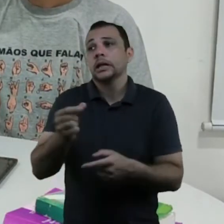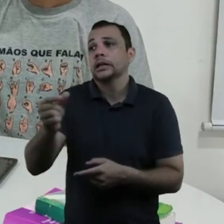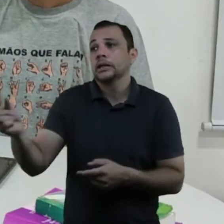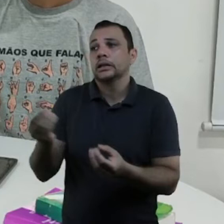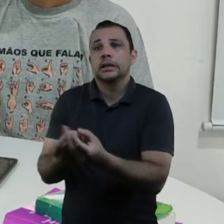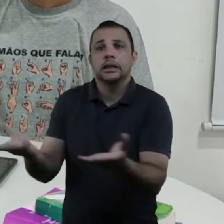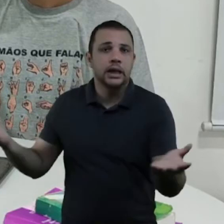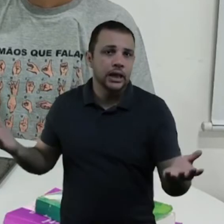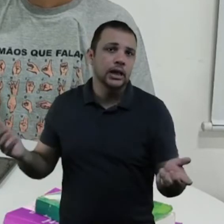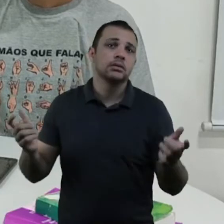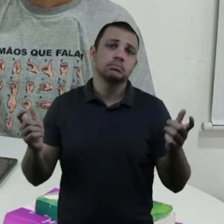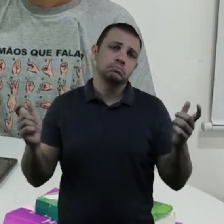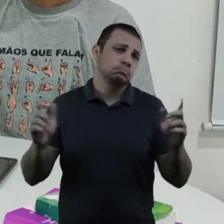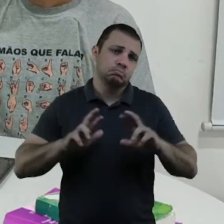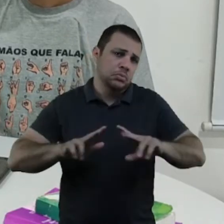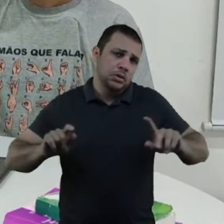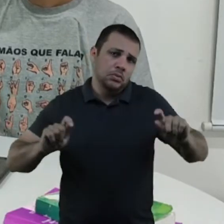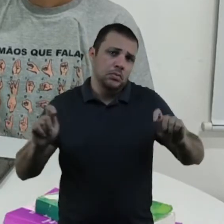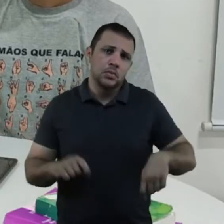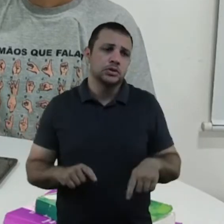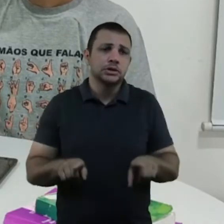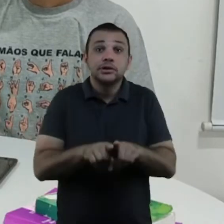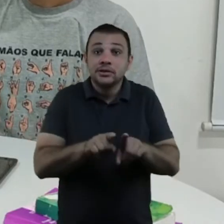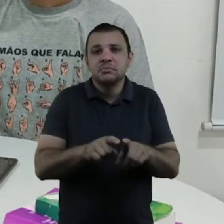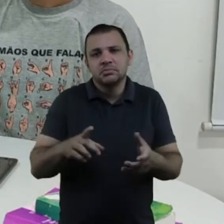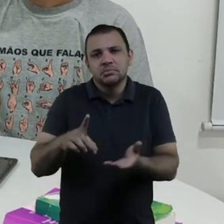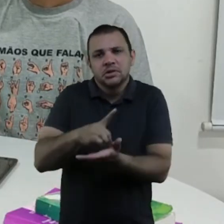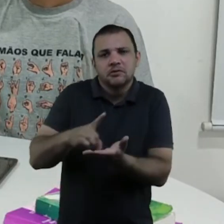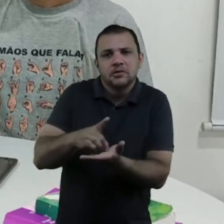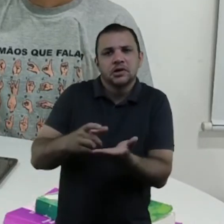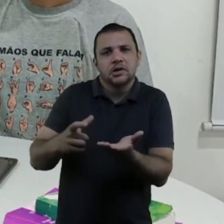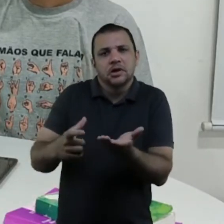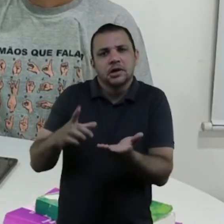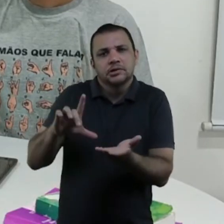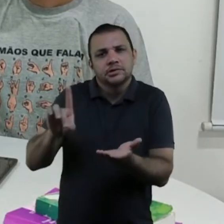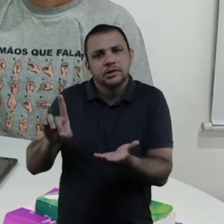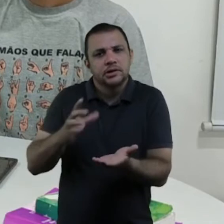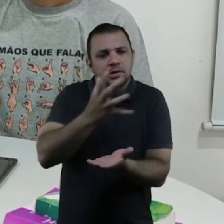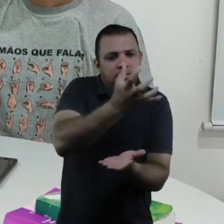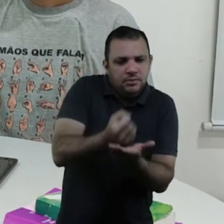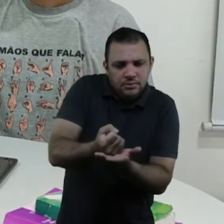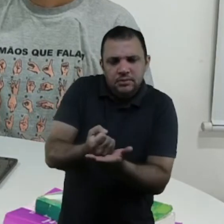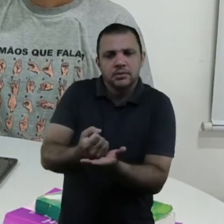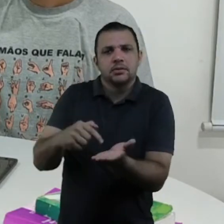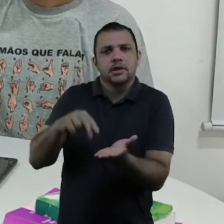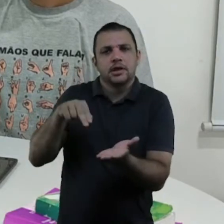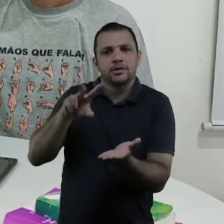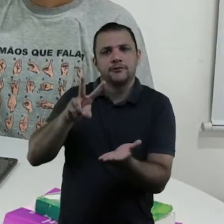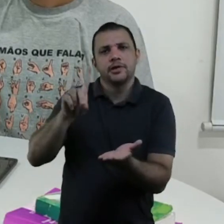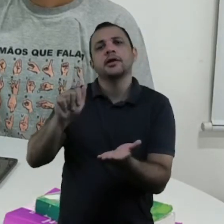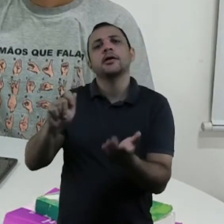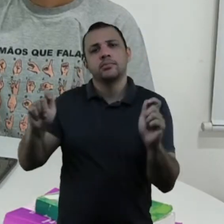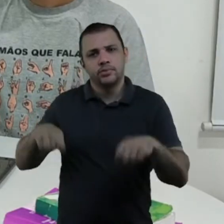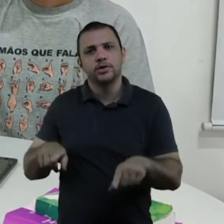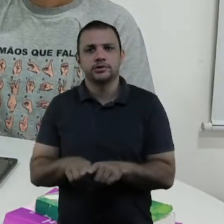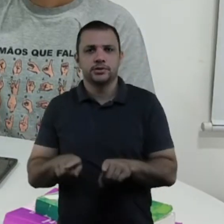como pendrives, HDs externos, enfim. CD, DVD, qualquer dispositivo que o usuário tiver